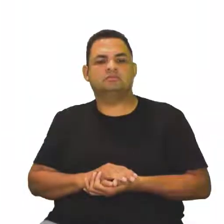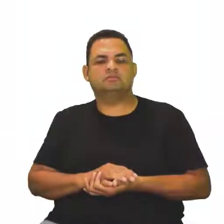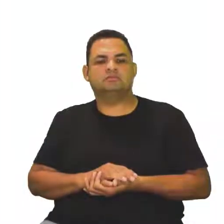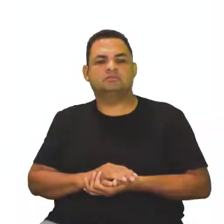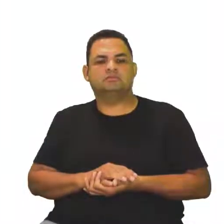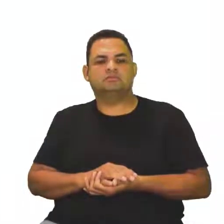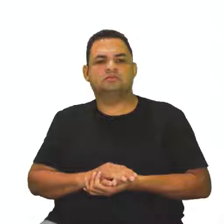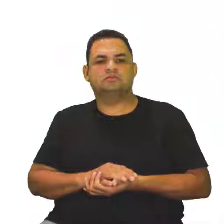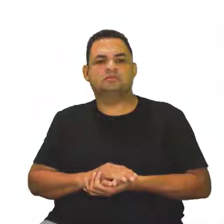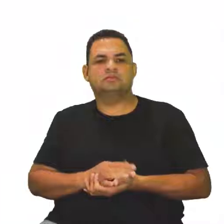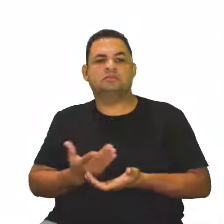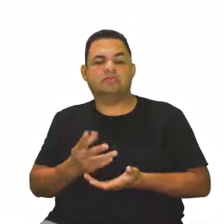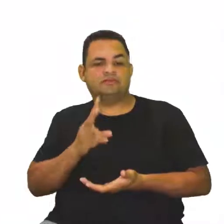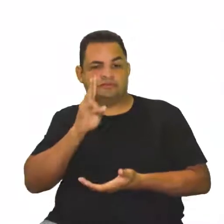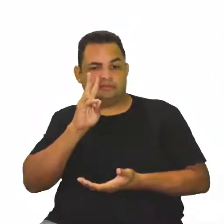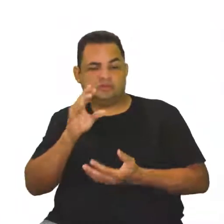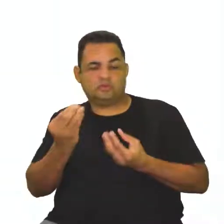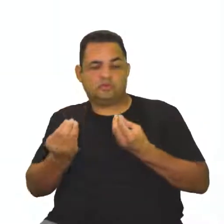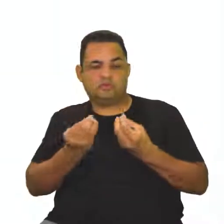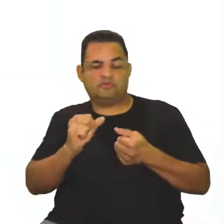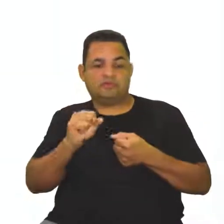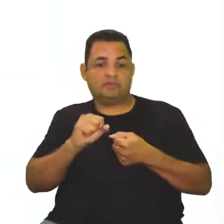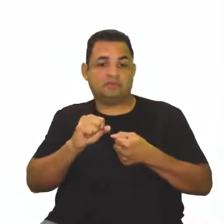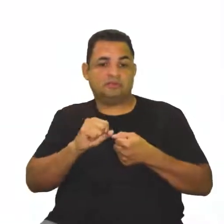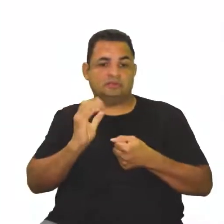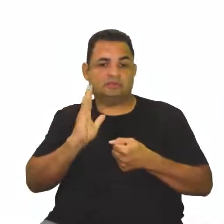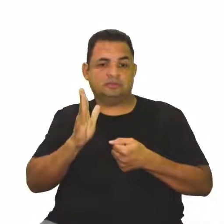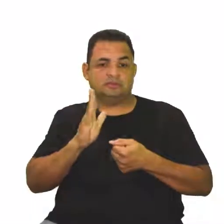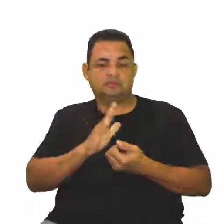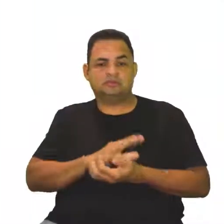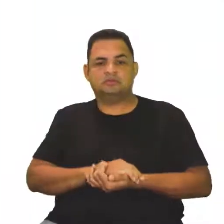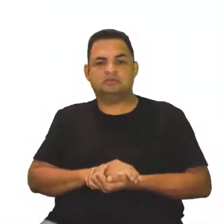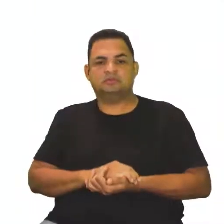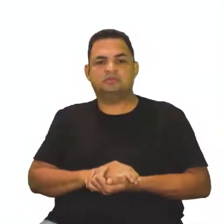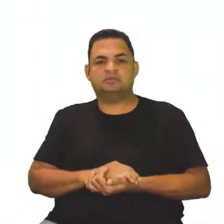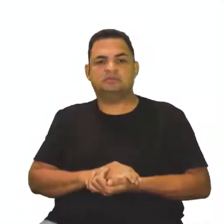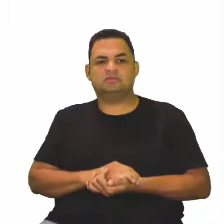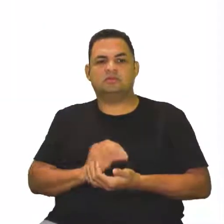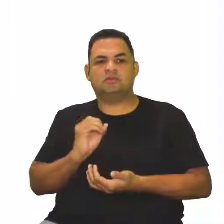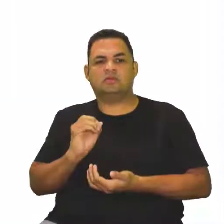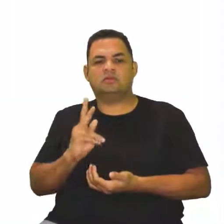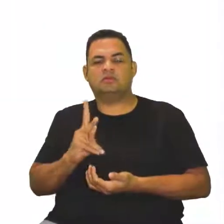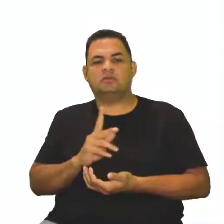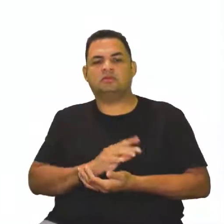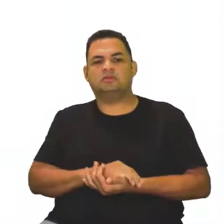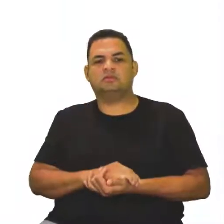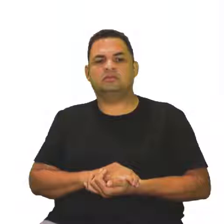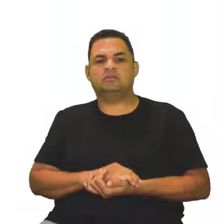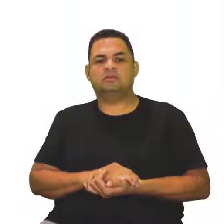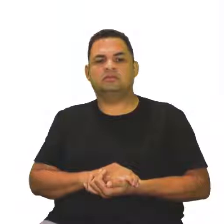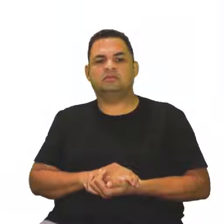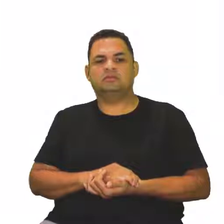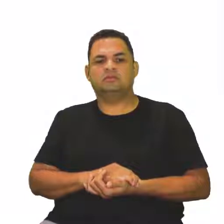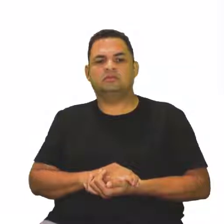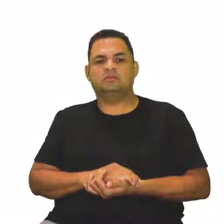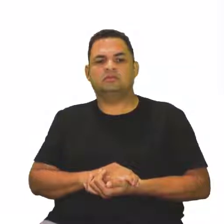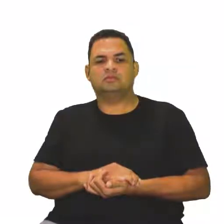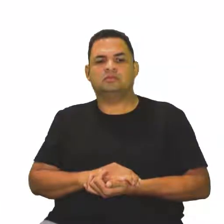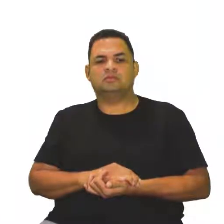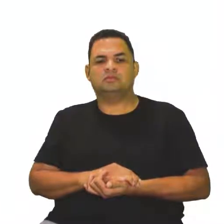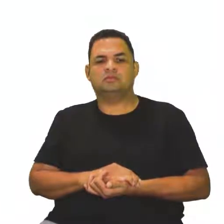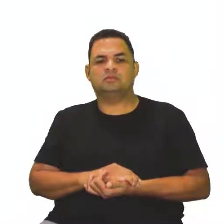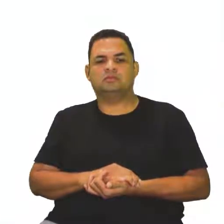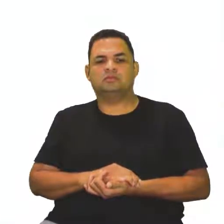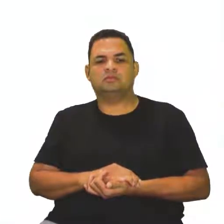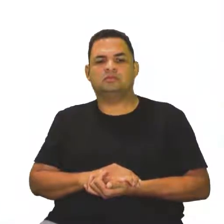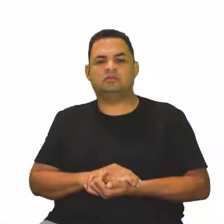Pronto, vocês viram como é que é. Posso apagar aqui pra vocês verem o que tá no slide, ok? Então ali, ó, opa, cadê minha